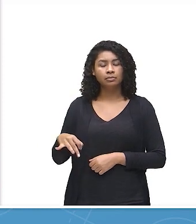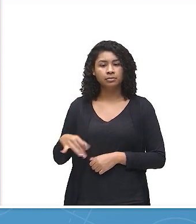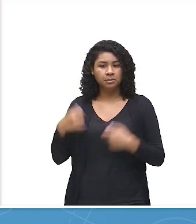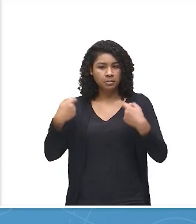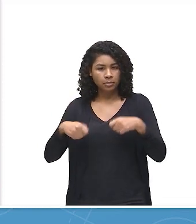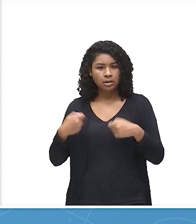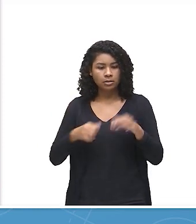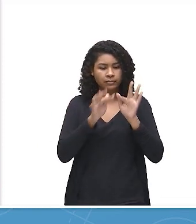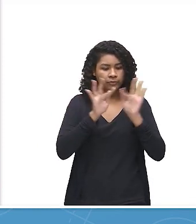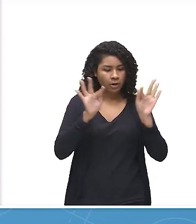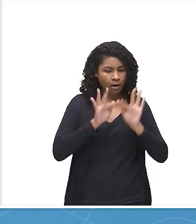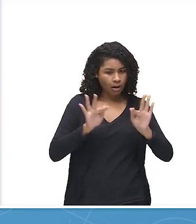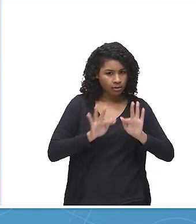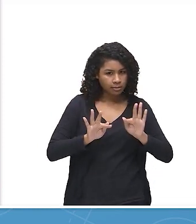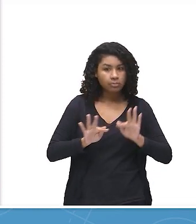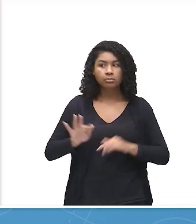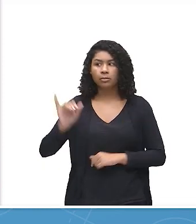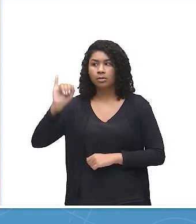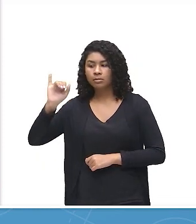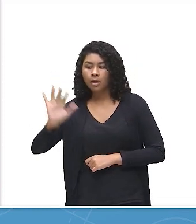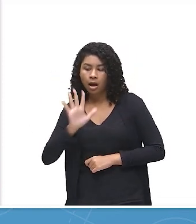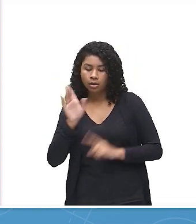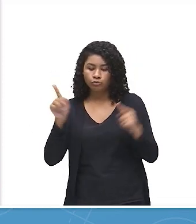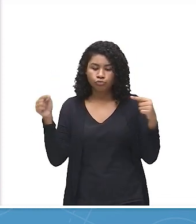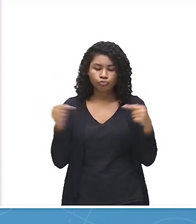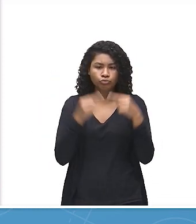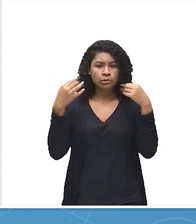todas as questões. Let's go!